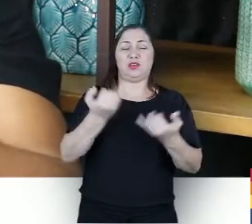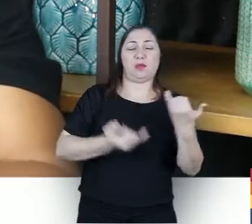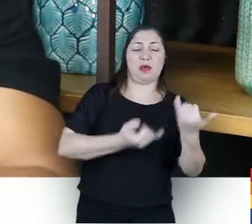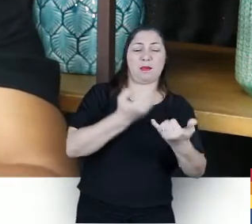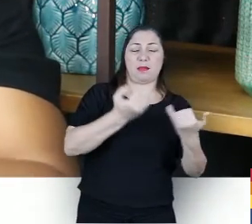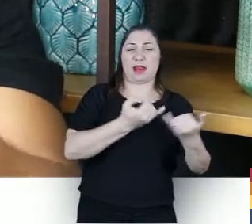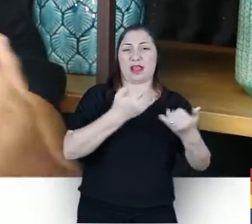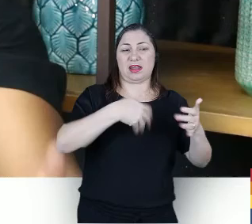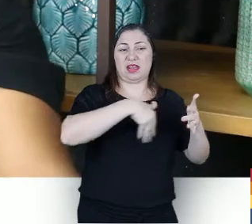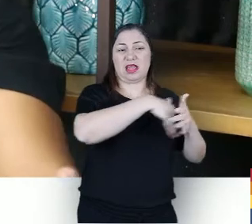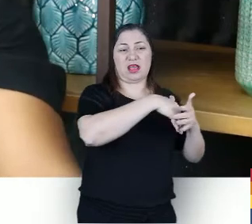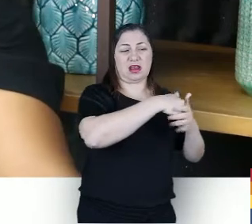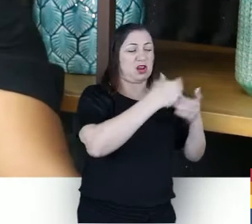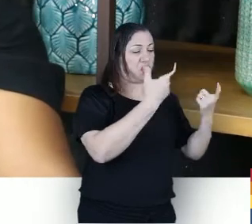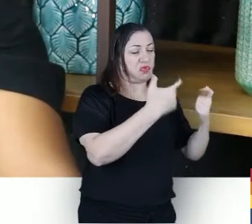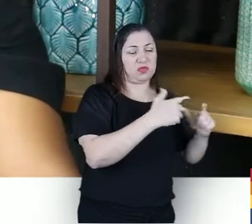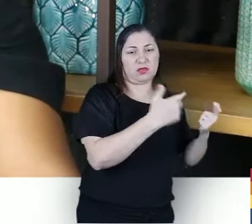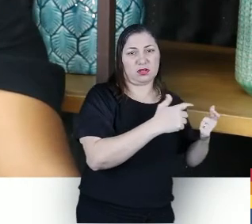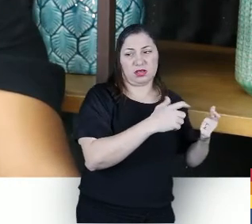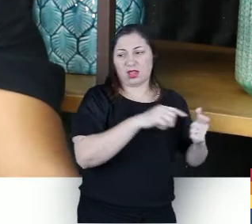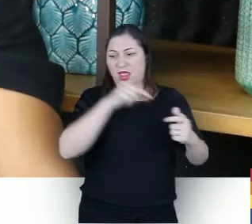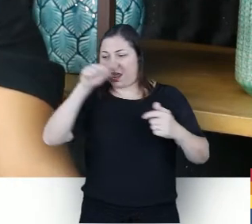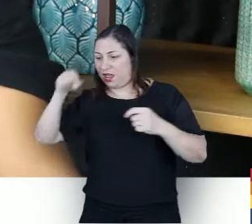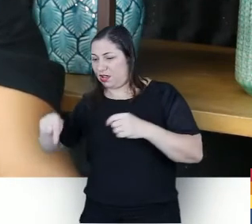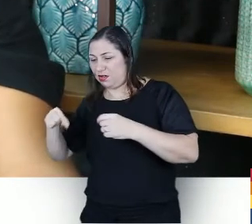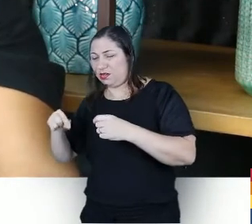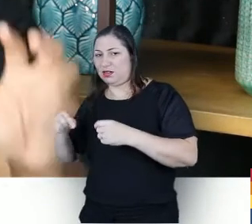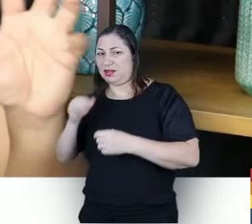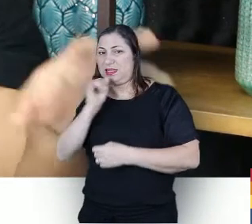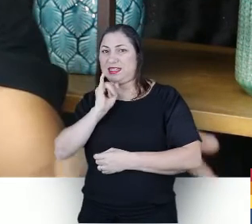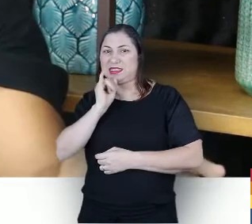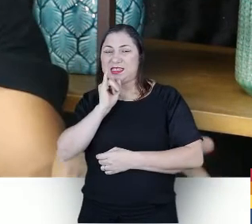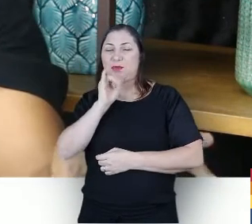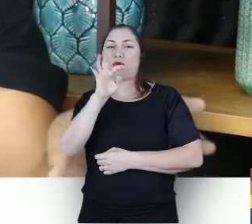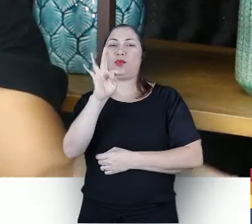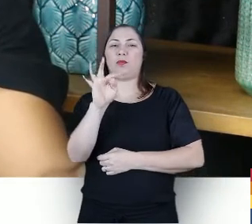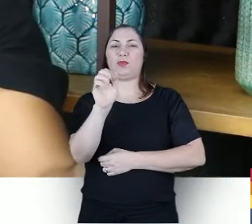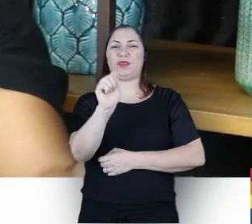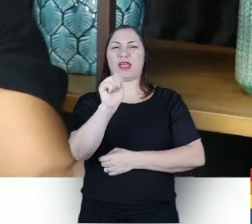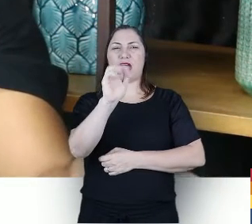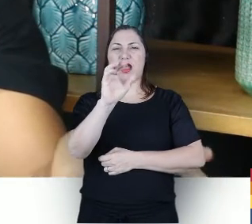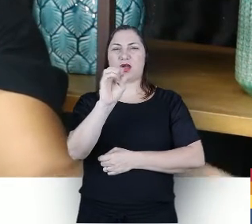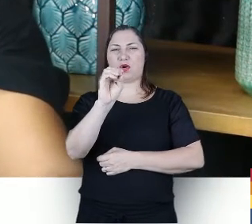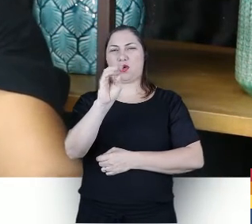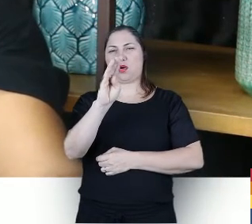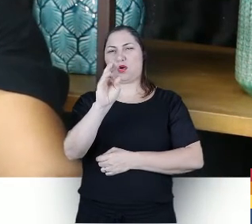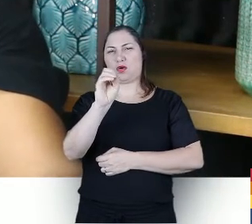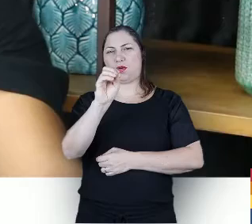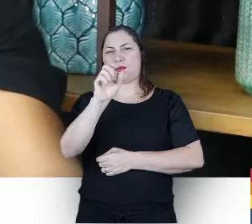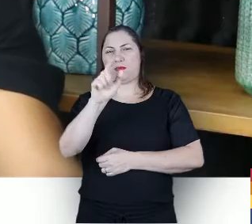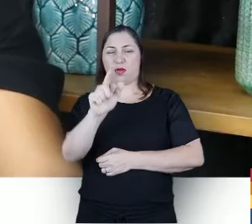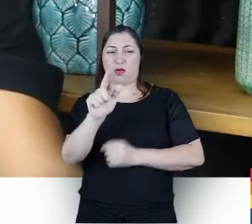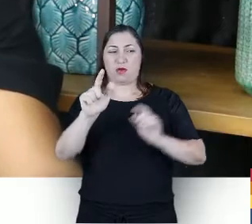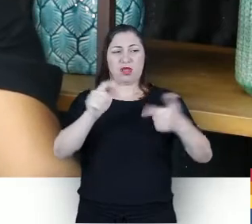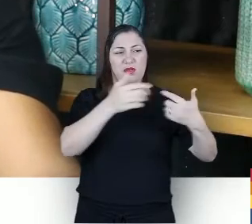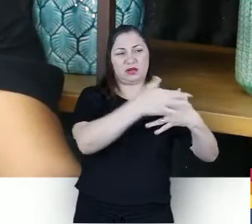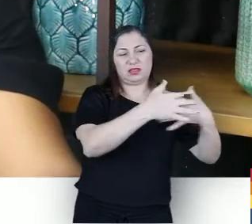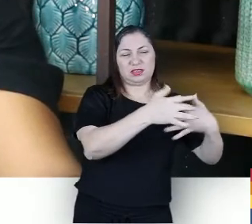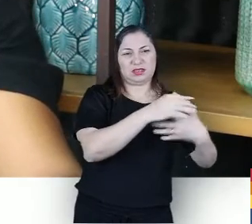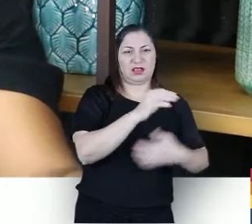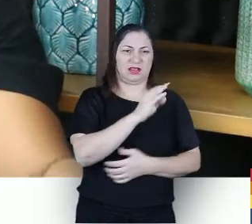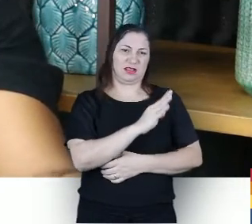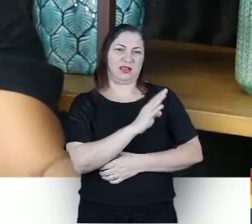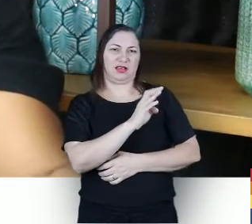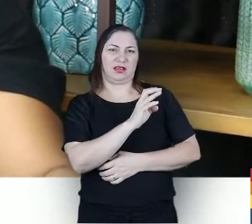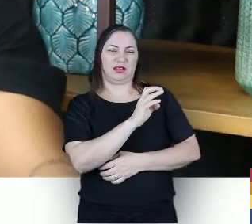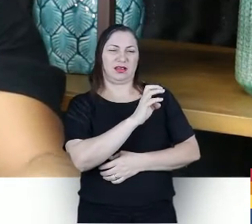nos seus significados, né? Por exemplo, às vezes você joga um jogo em um bairro recebe um nome, em outro já é outro nome, né? Tipo,